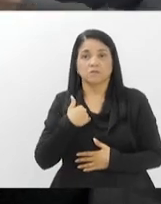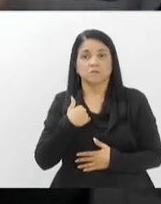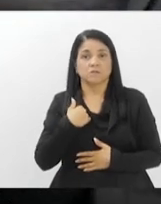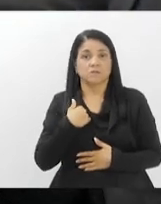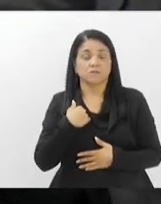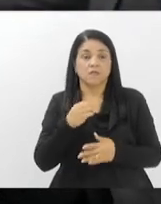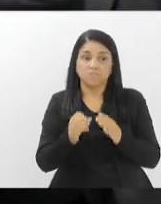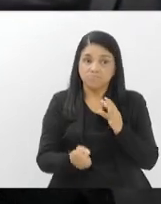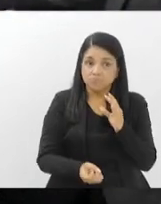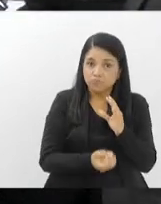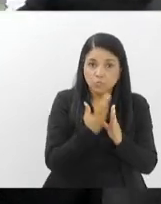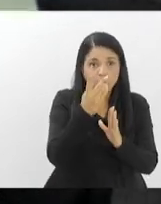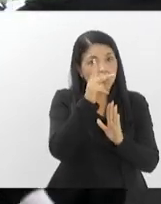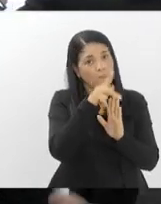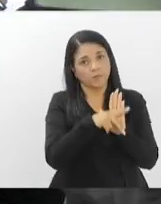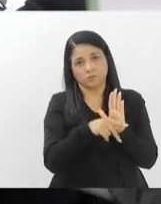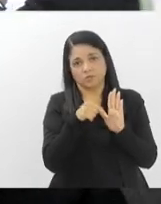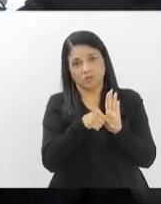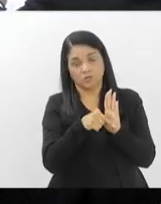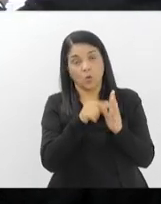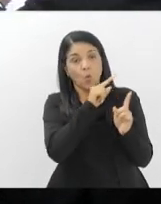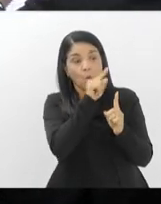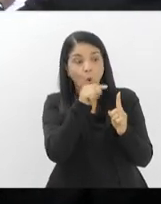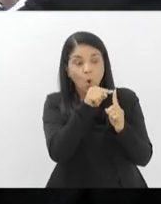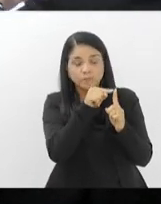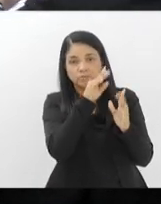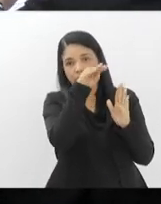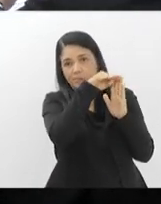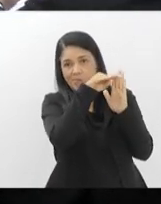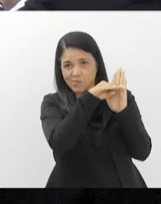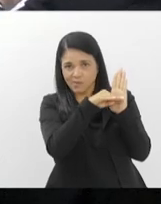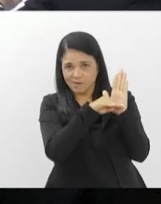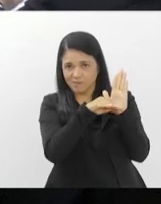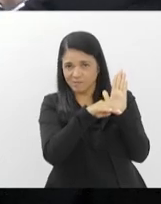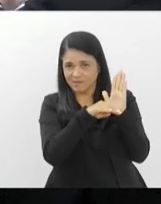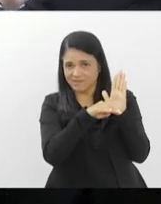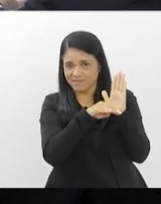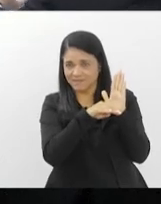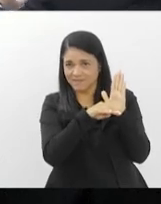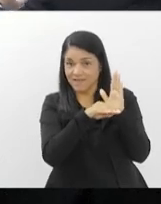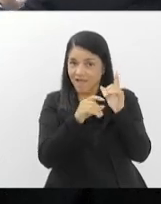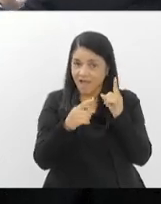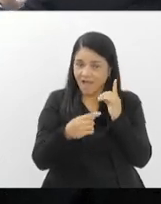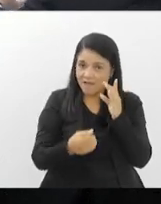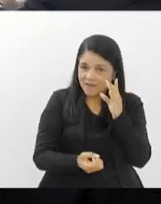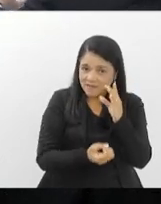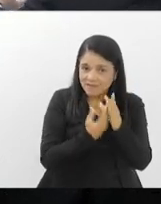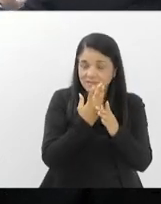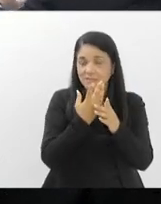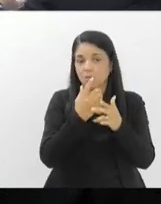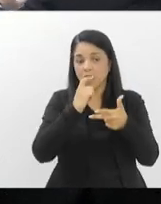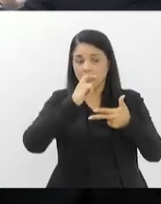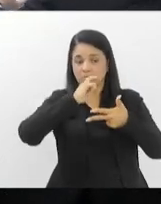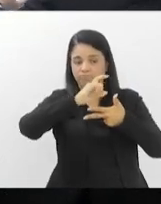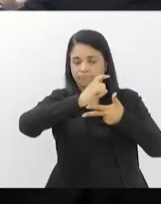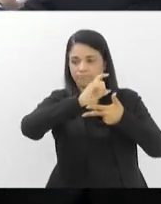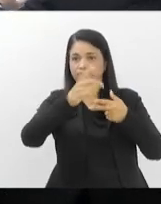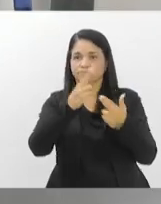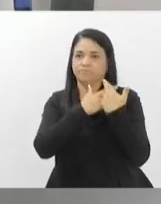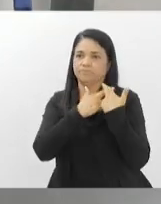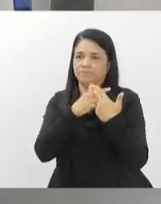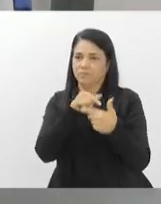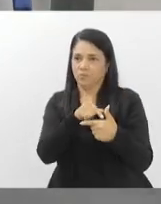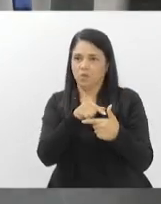o projeto, ele diz que o objetivo do programa, então a criação vai ficar a cargo do executivo. Aqui eu não digo